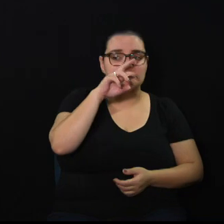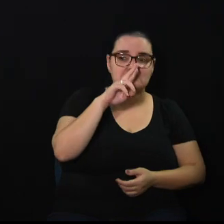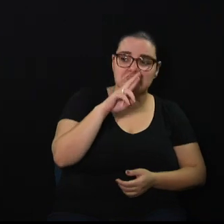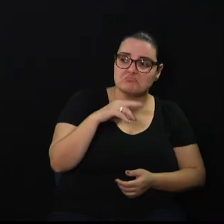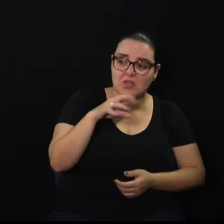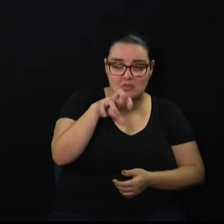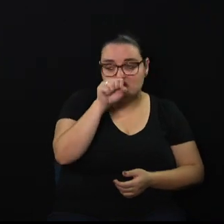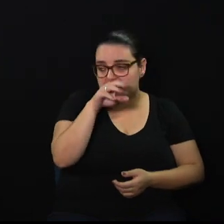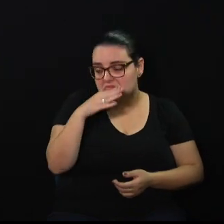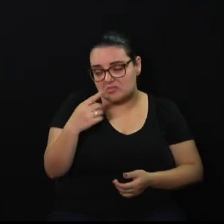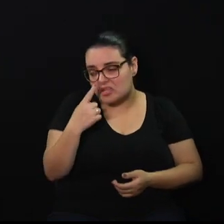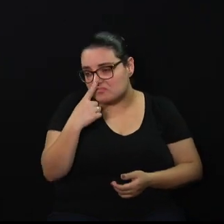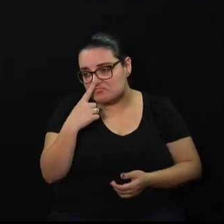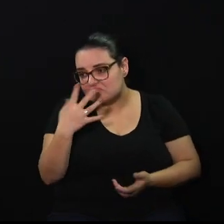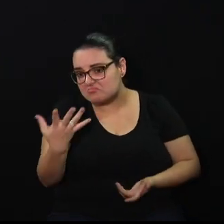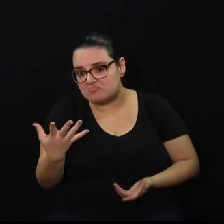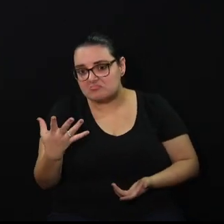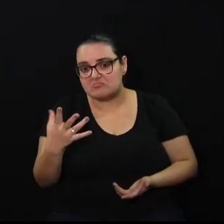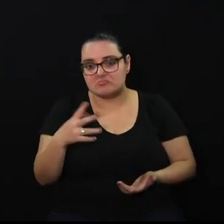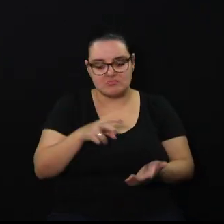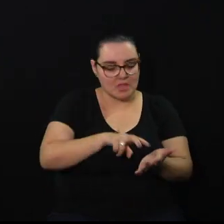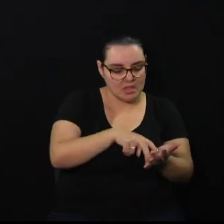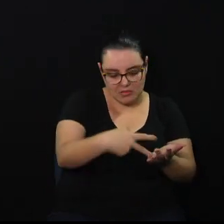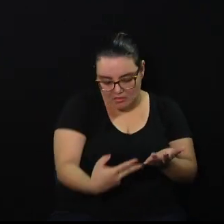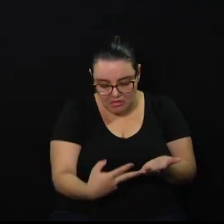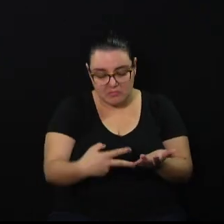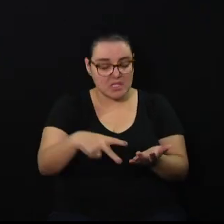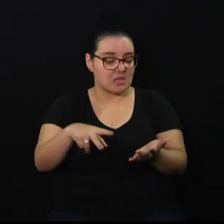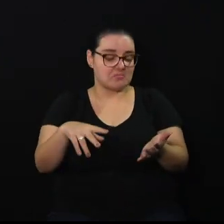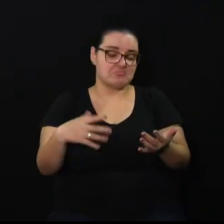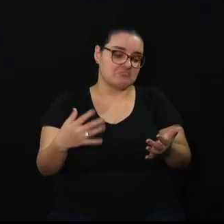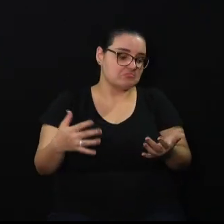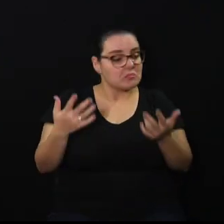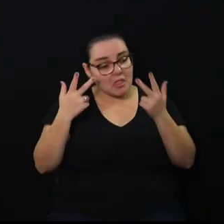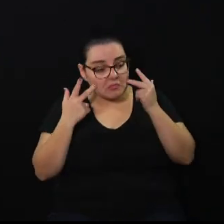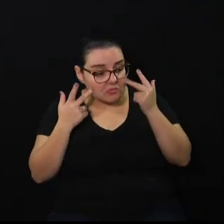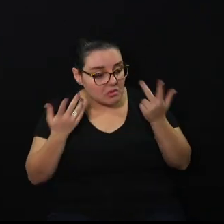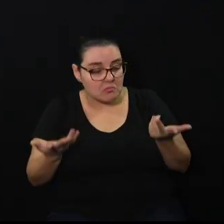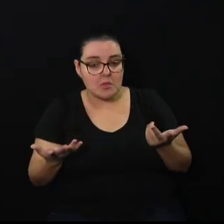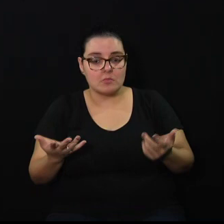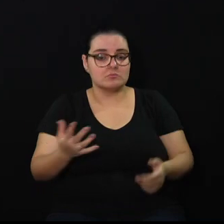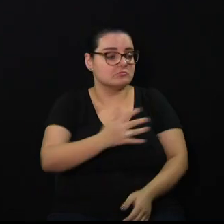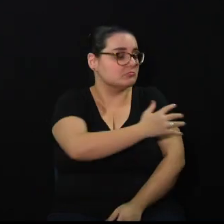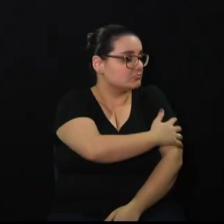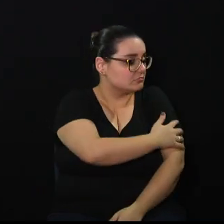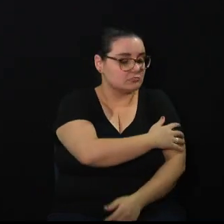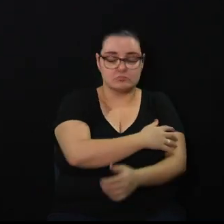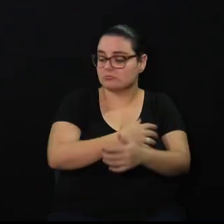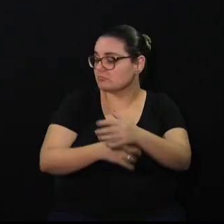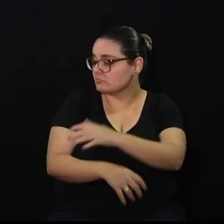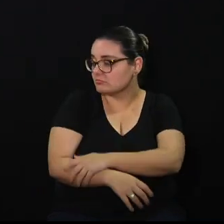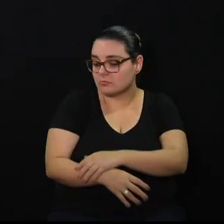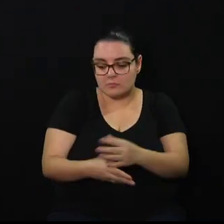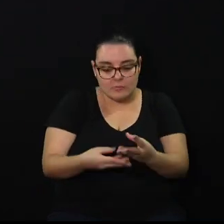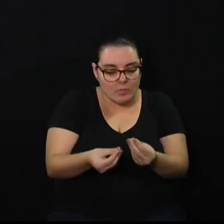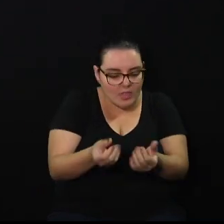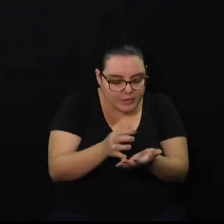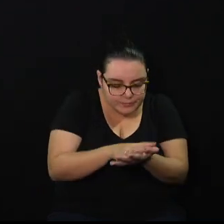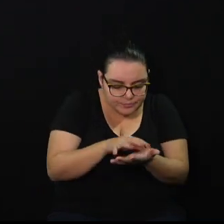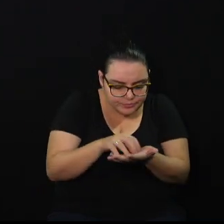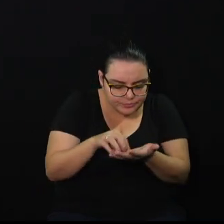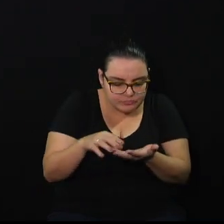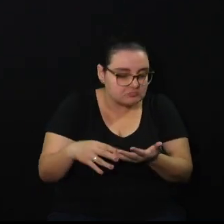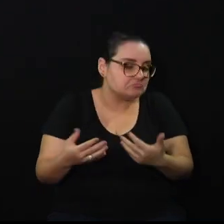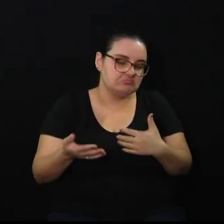do tombo que leva e se machuca da do toque das texturas tanto faz